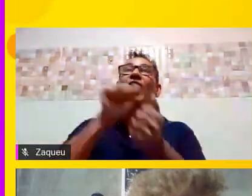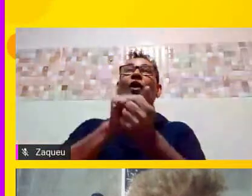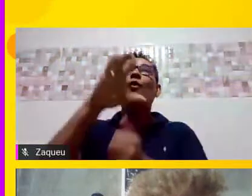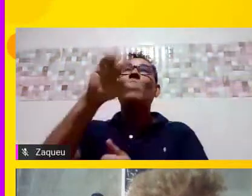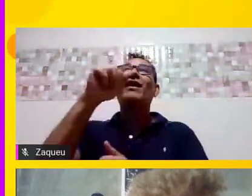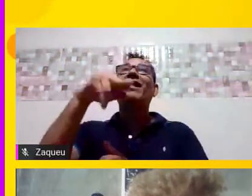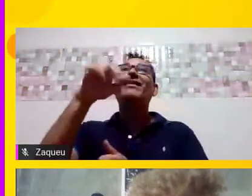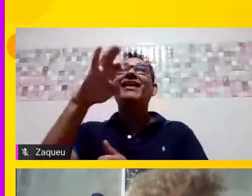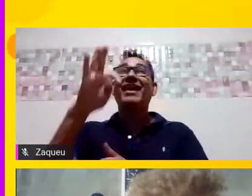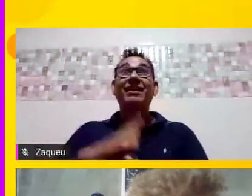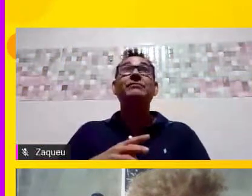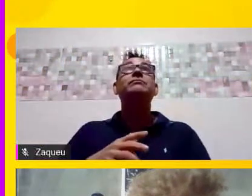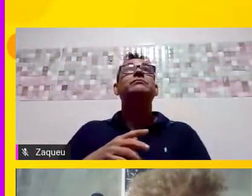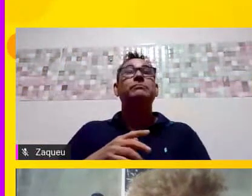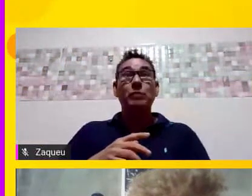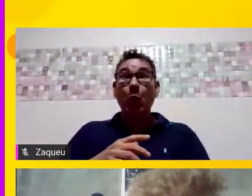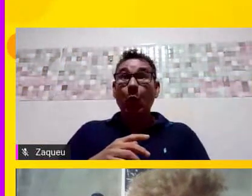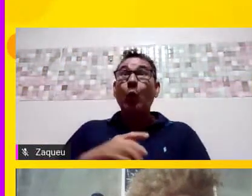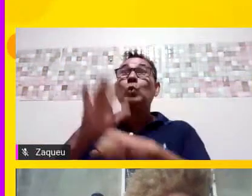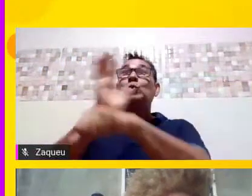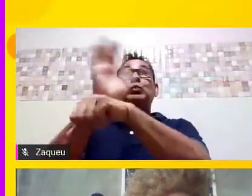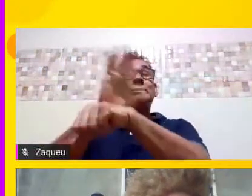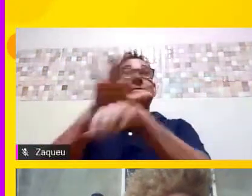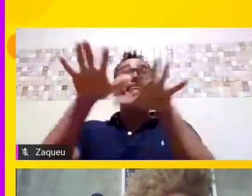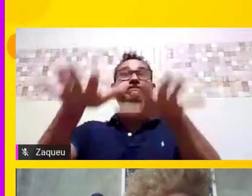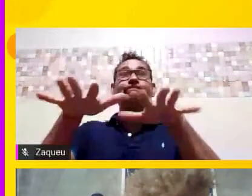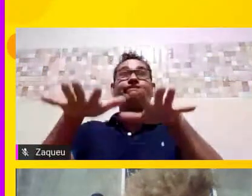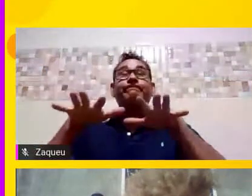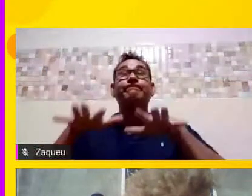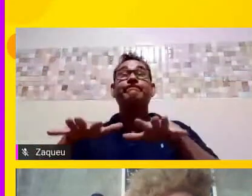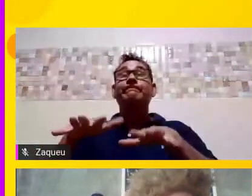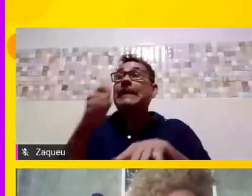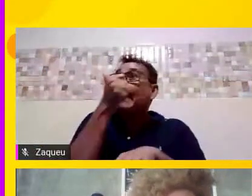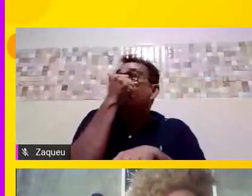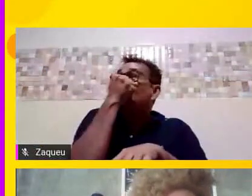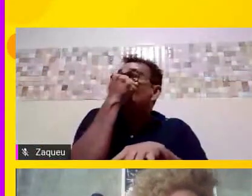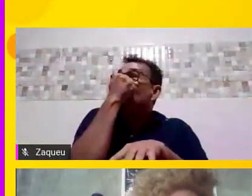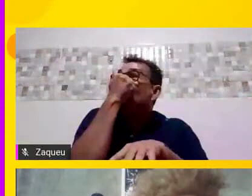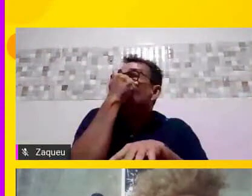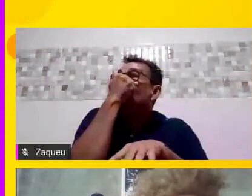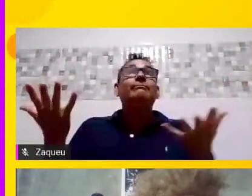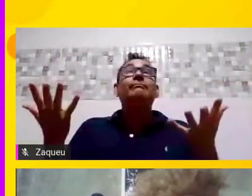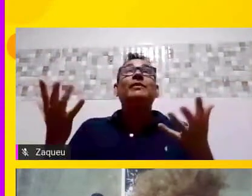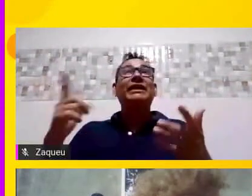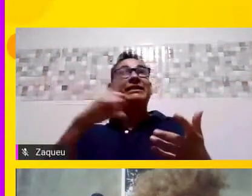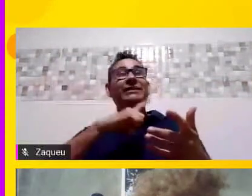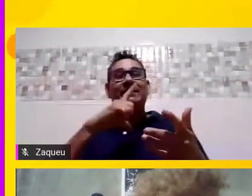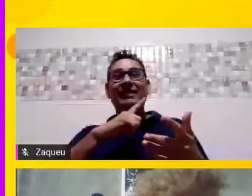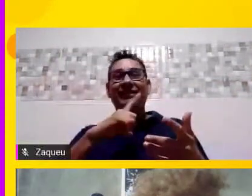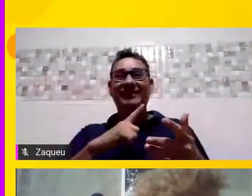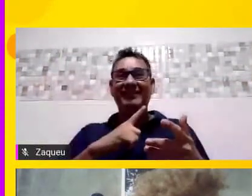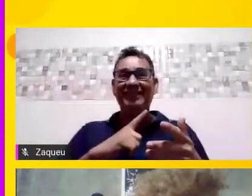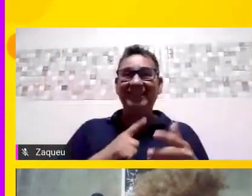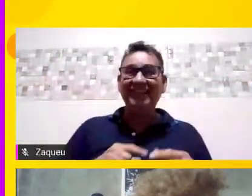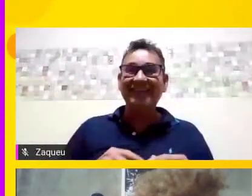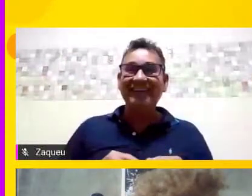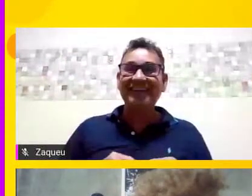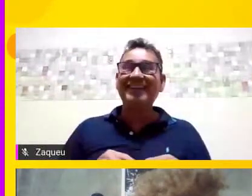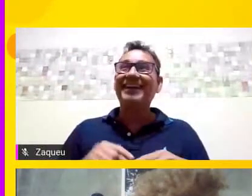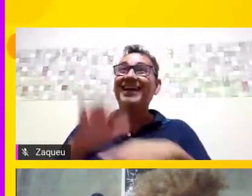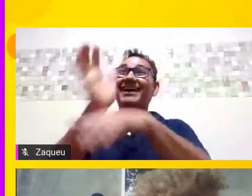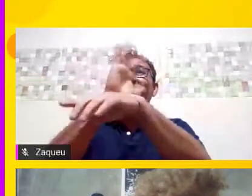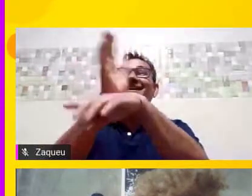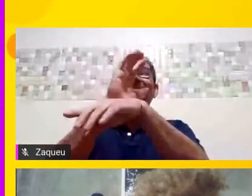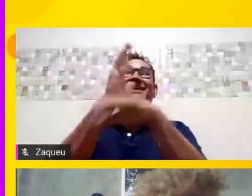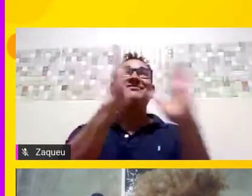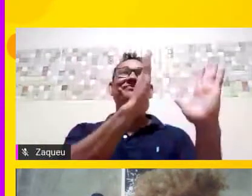cinema lotado, todo mundo assistindo, que era um festival, e aí teve a cena do barulho do pente,